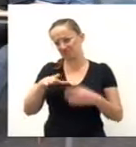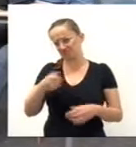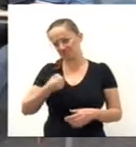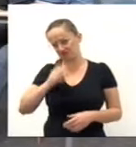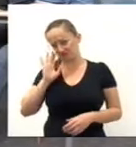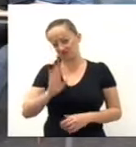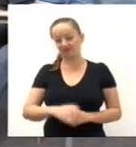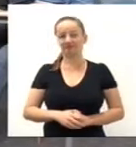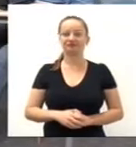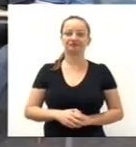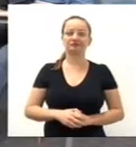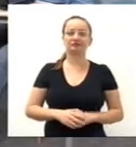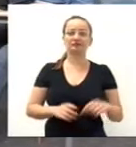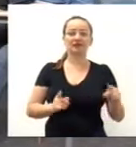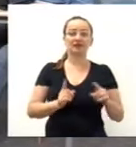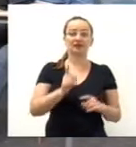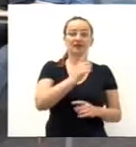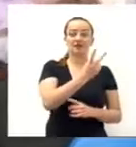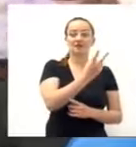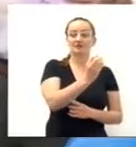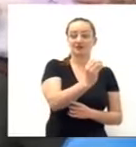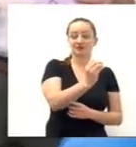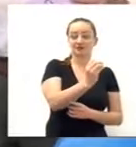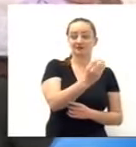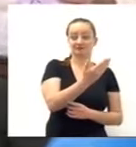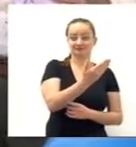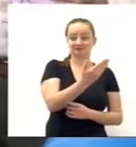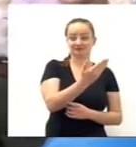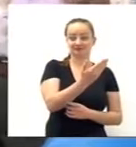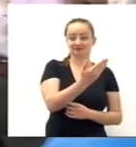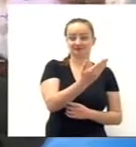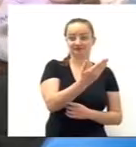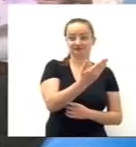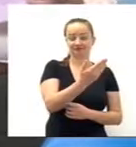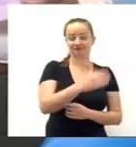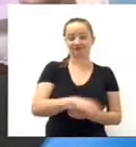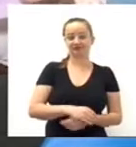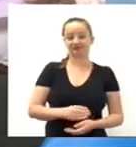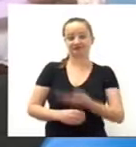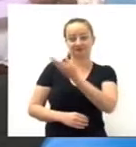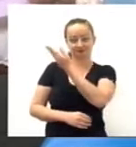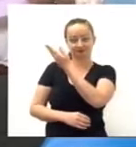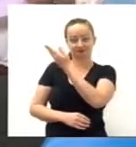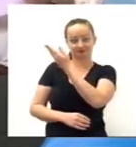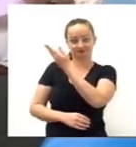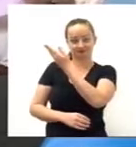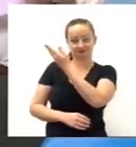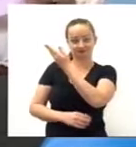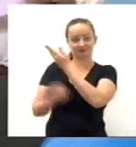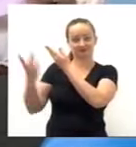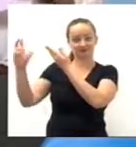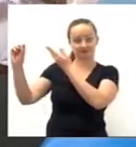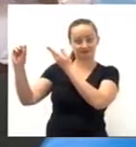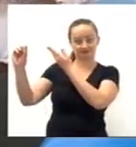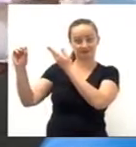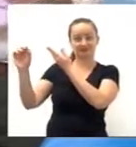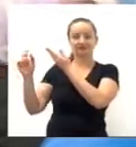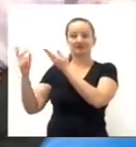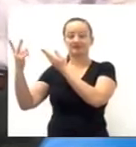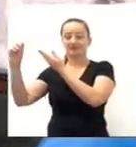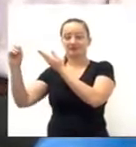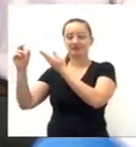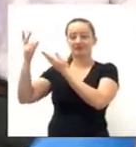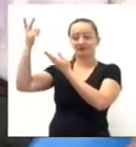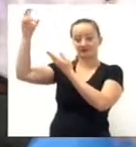lado aqui é 20, certo? Então, eu tenho 20 de cada lado. E